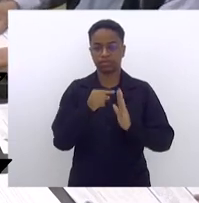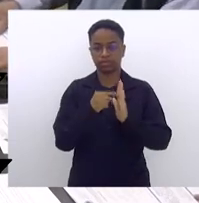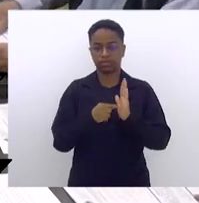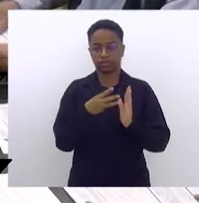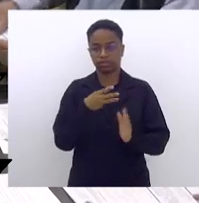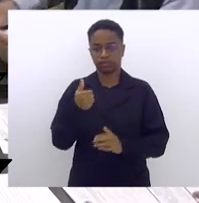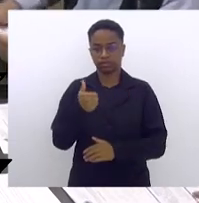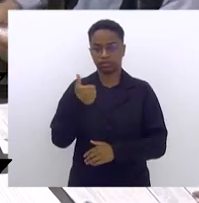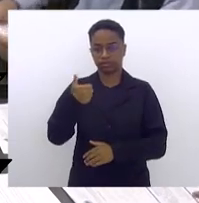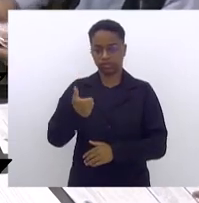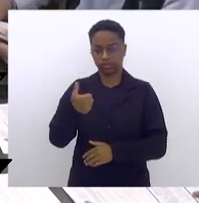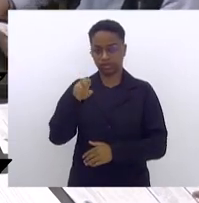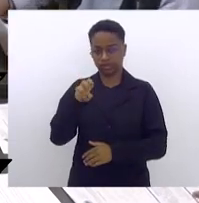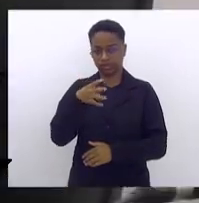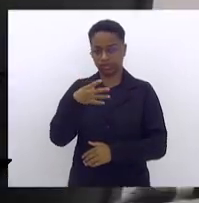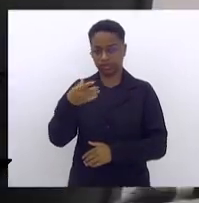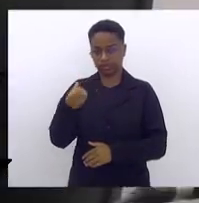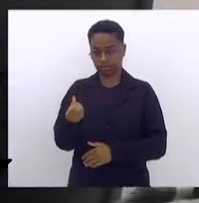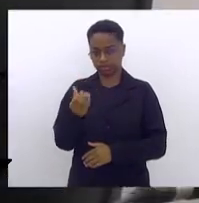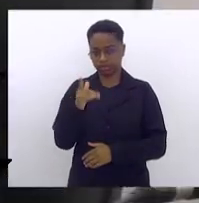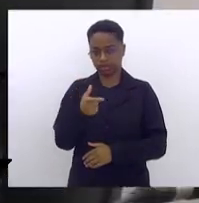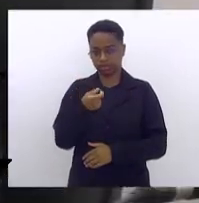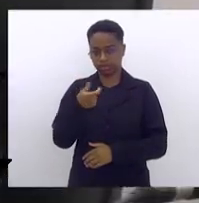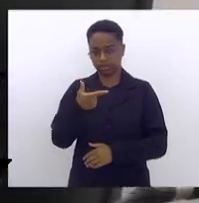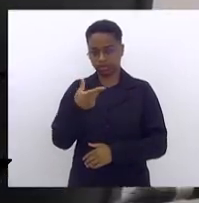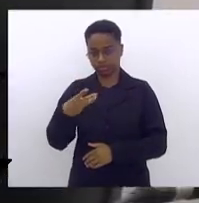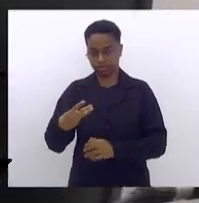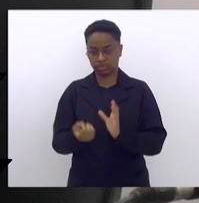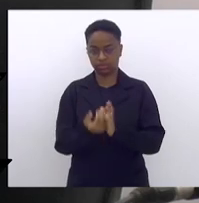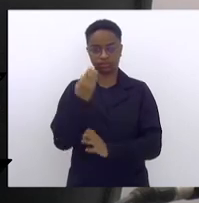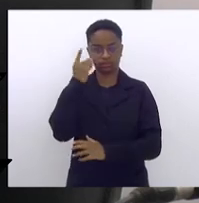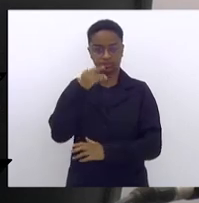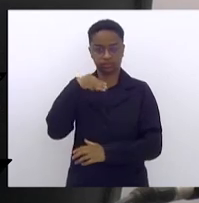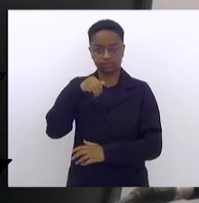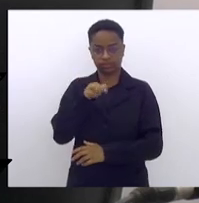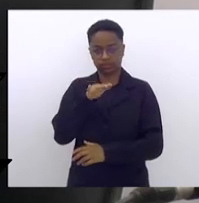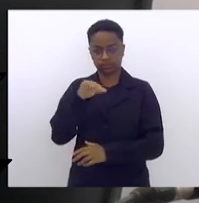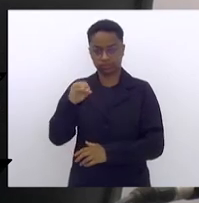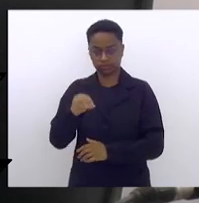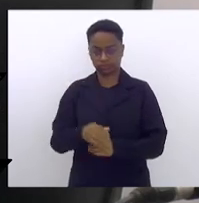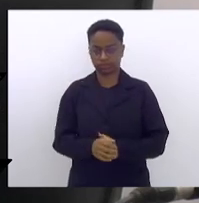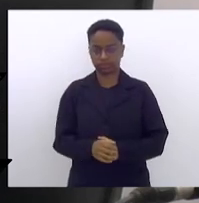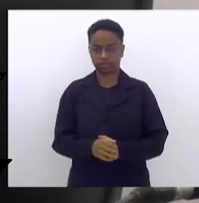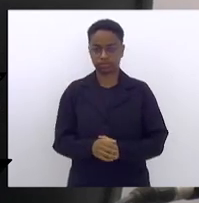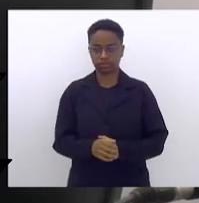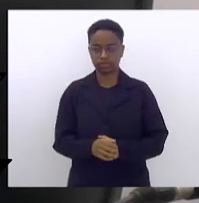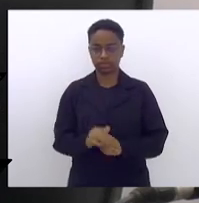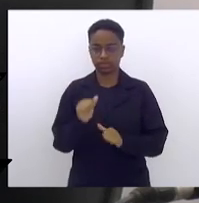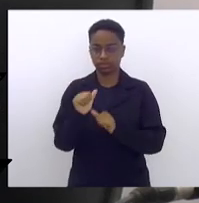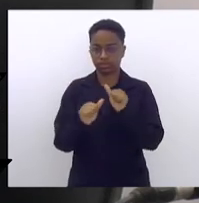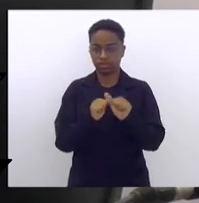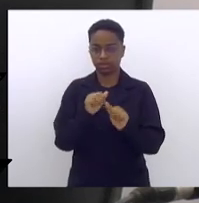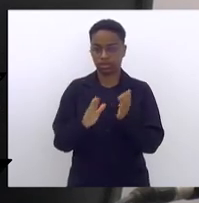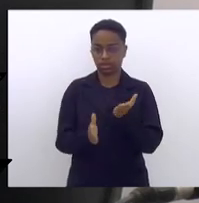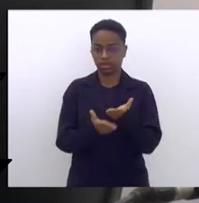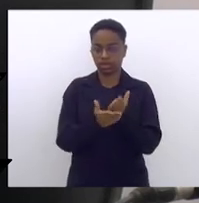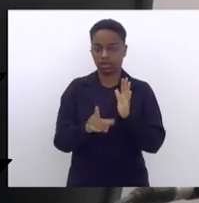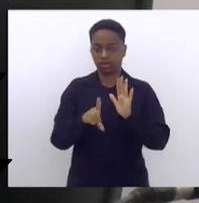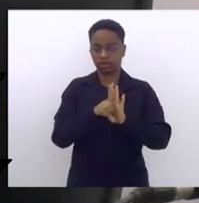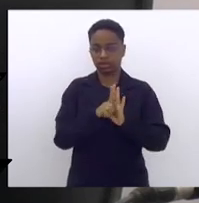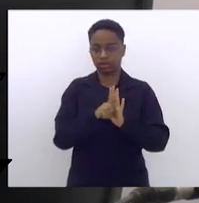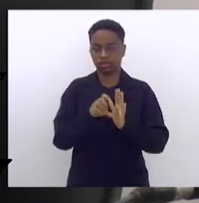PL 1546 de 2023, de autoria do deputado Márcio Gualberto, que altera o anexo da Lei